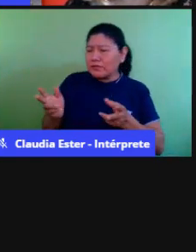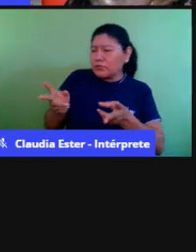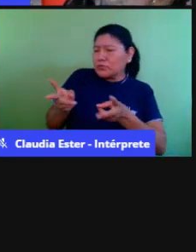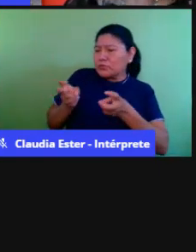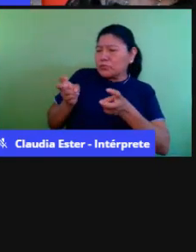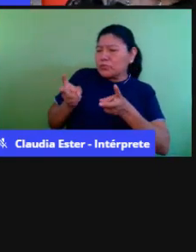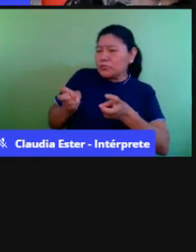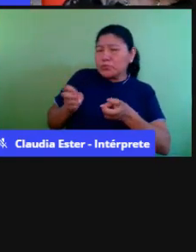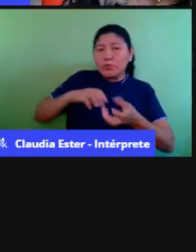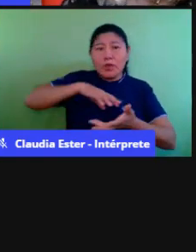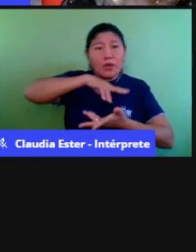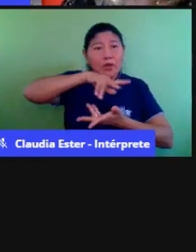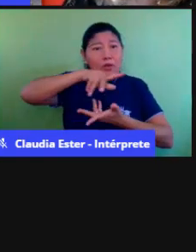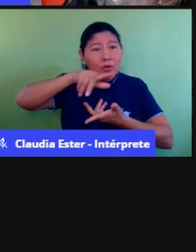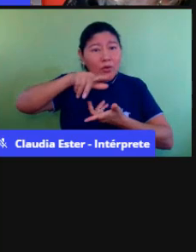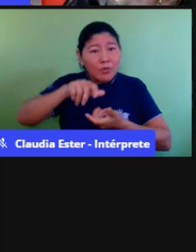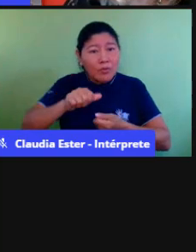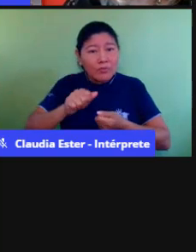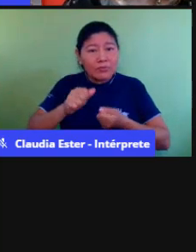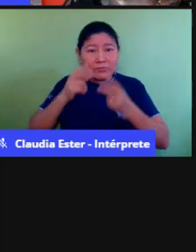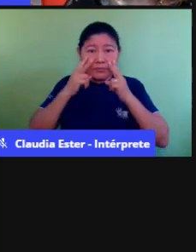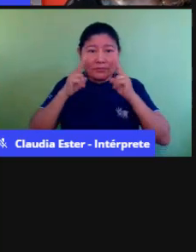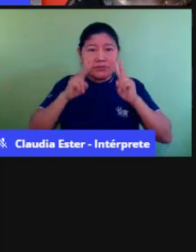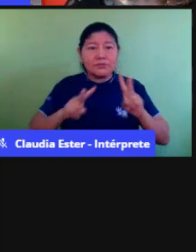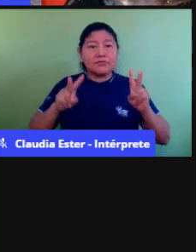mundo. Eu trago...